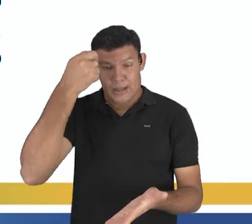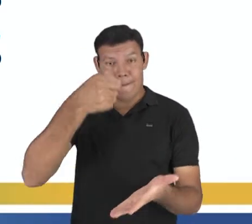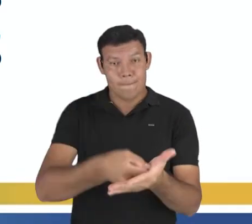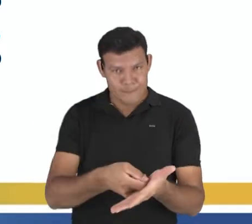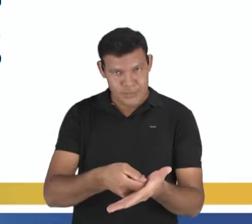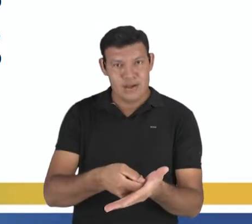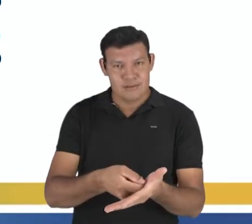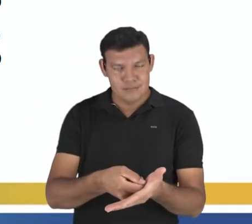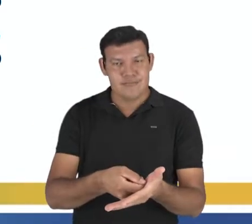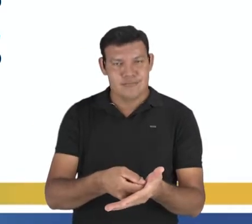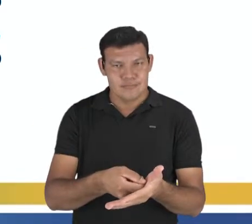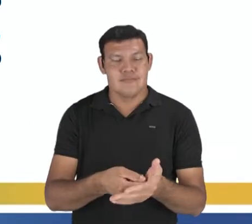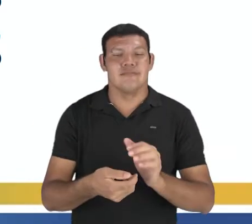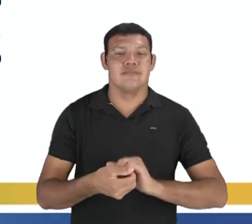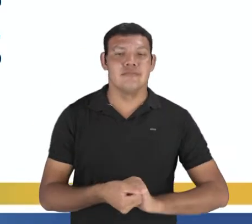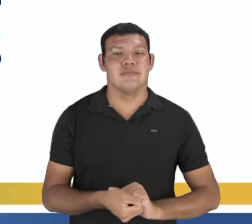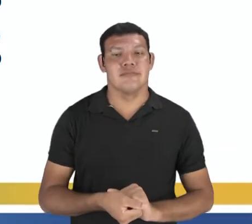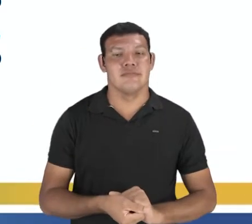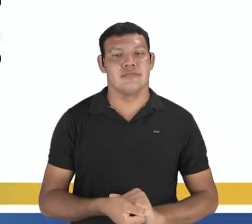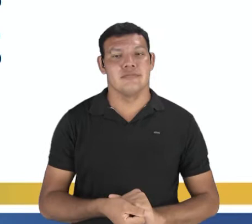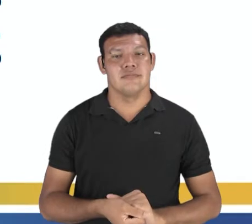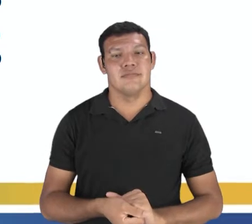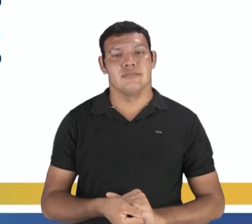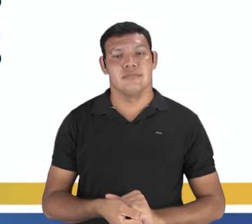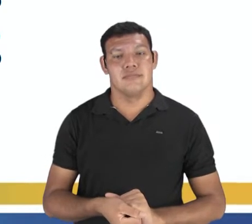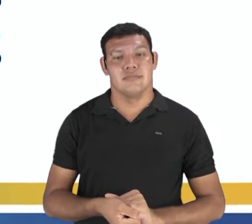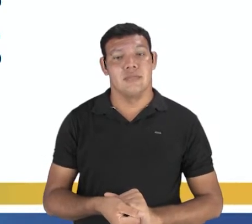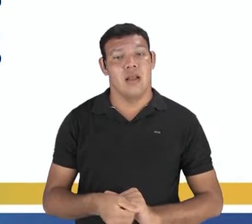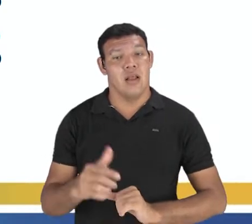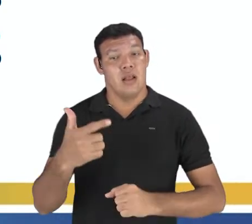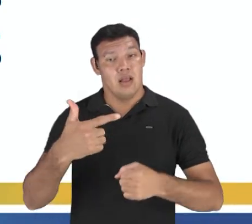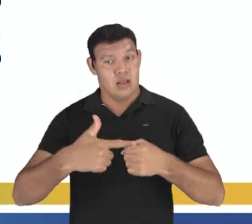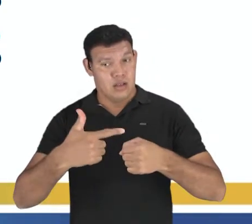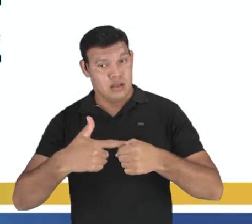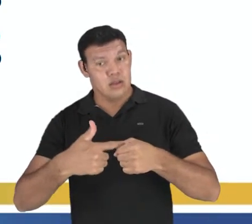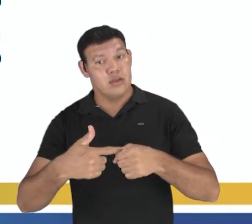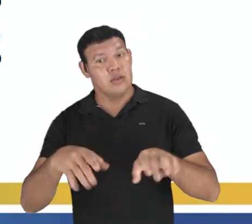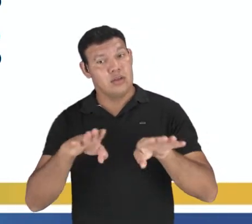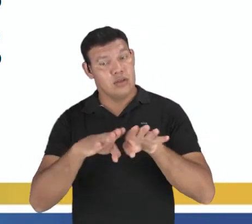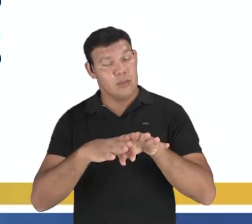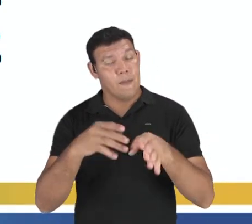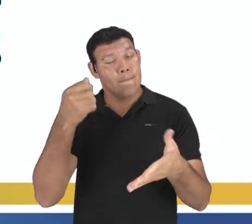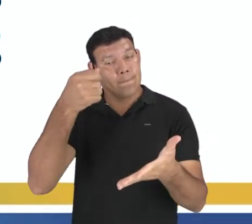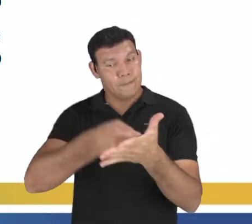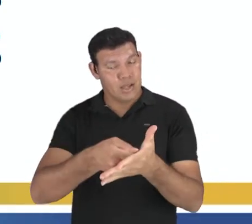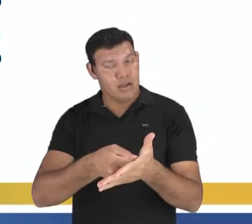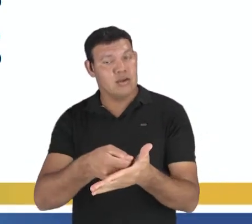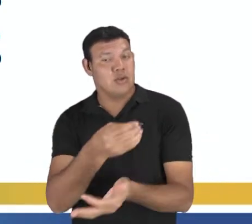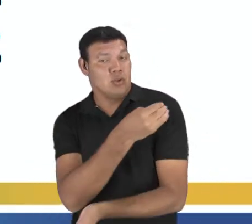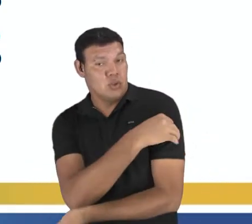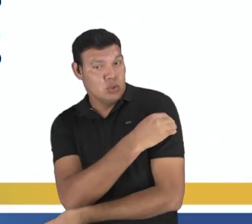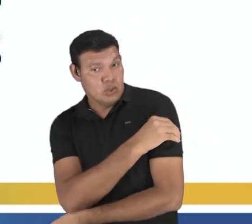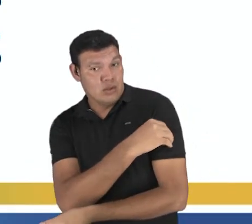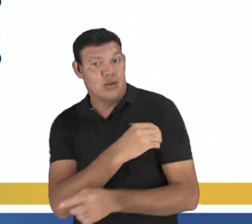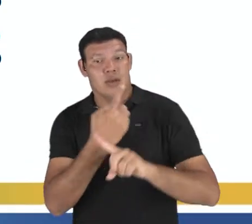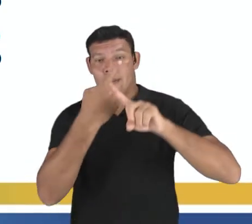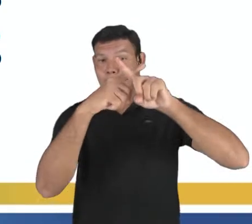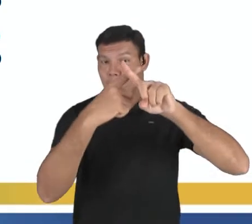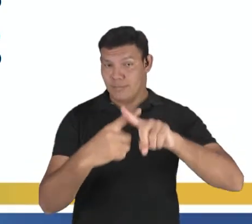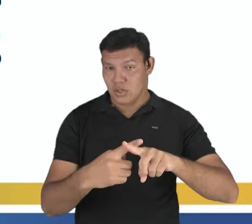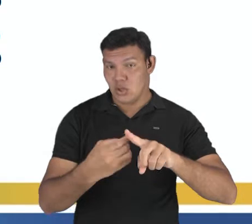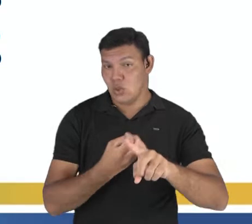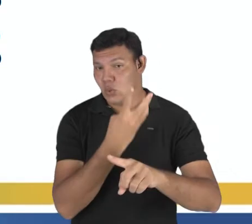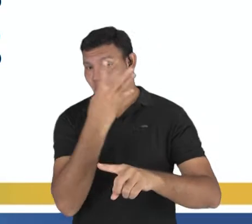da gasolina somado ao gasto do álcool. Para obter cada um desses gastos, multiplicamos a